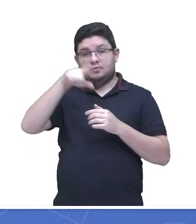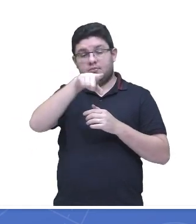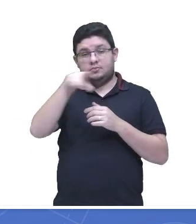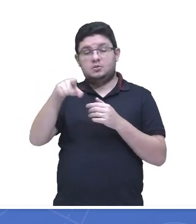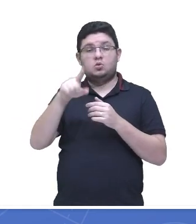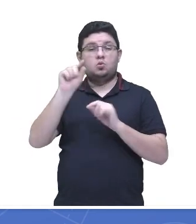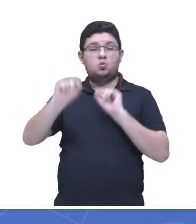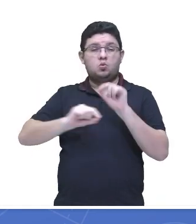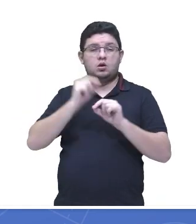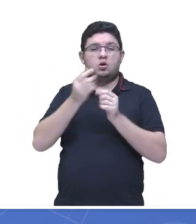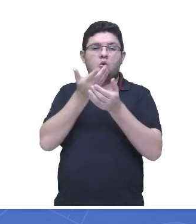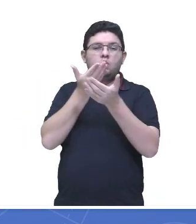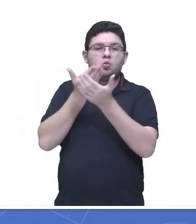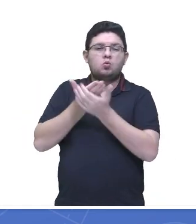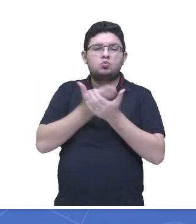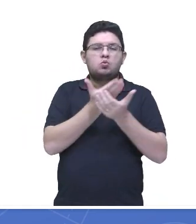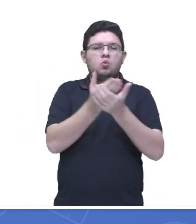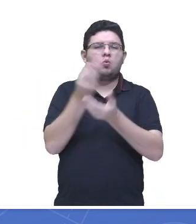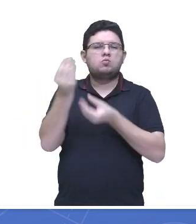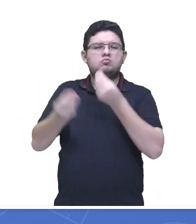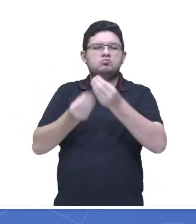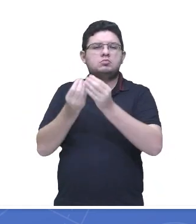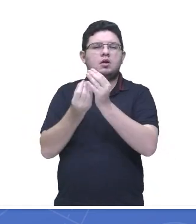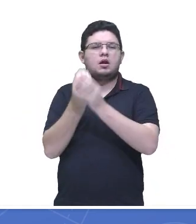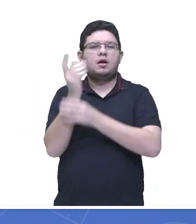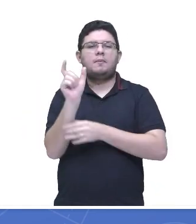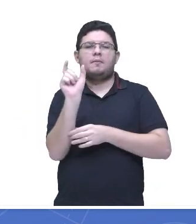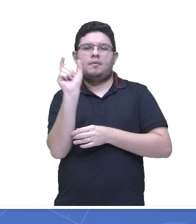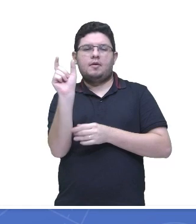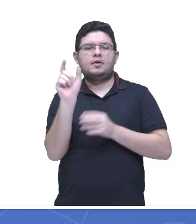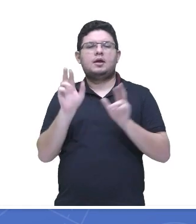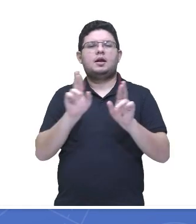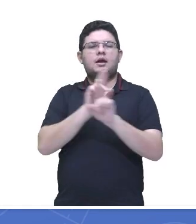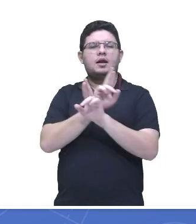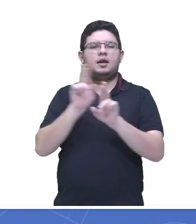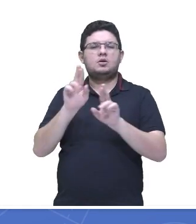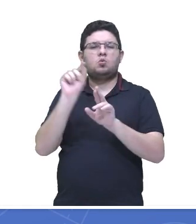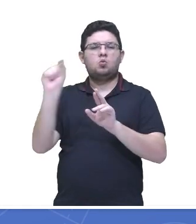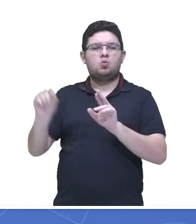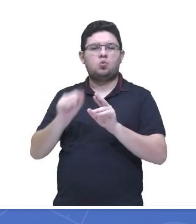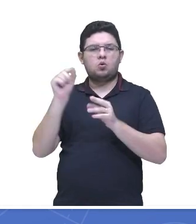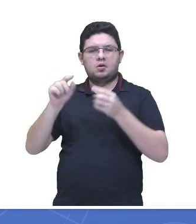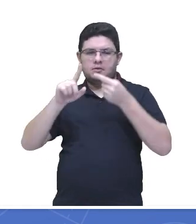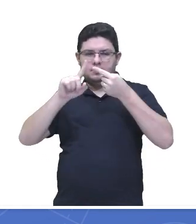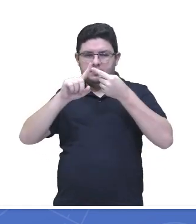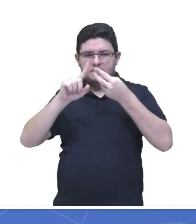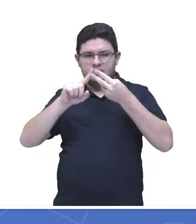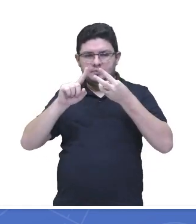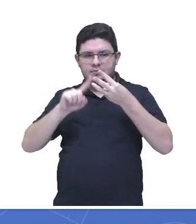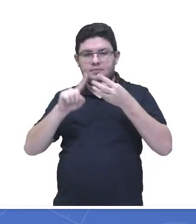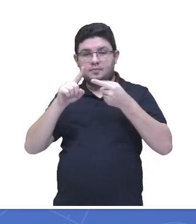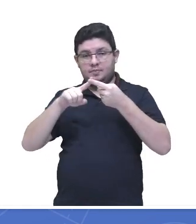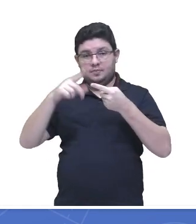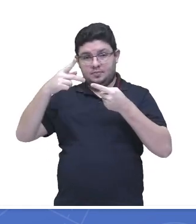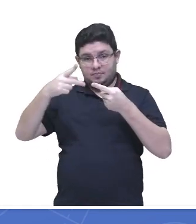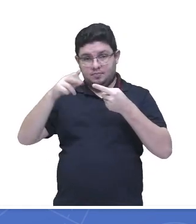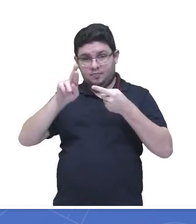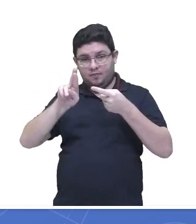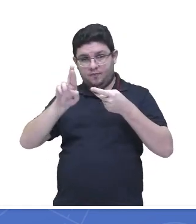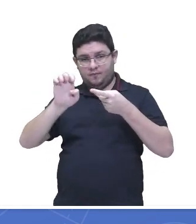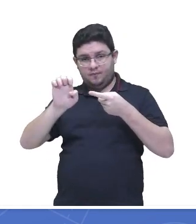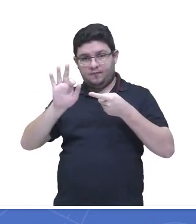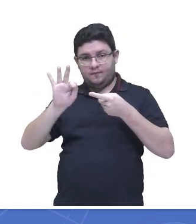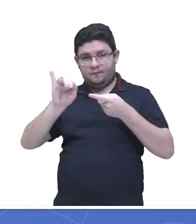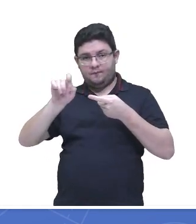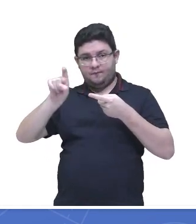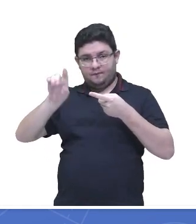estudar a origem das palavras tem a ver com a raiz da palavra, com o sufixo e o prefixo,